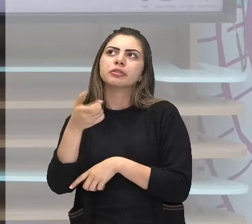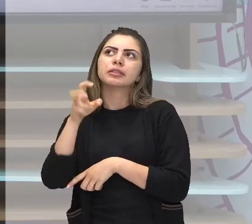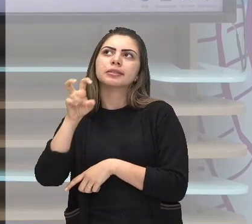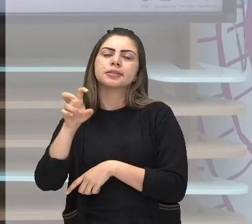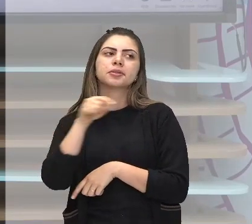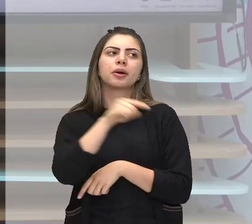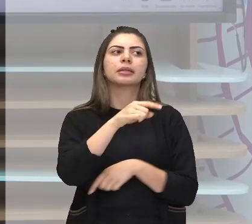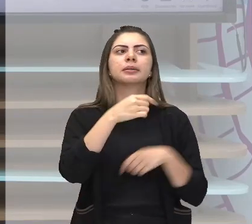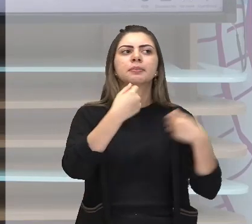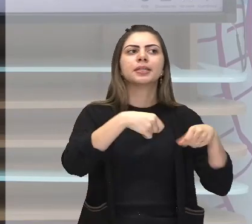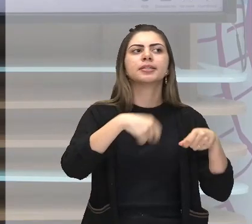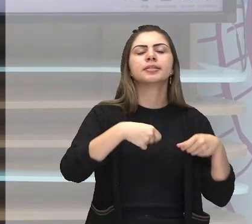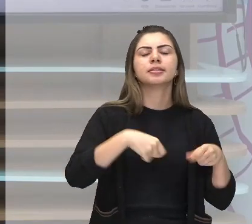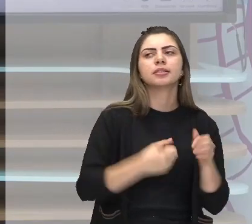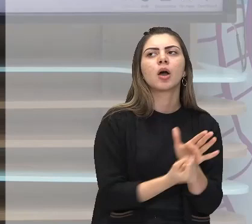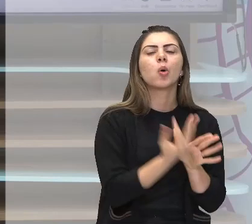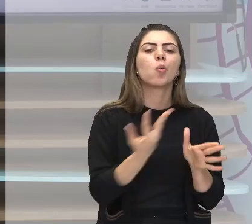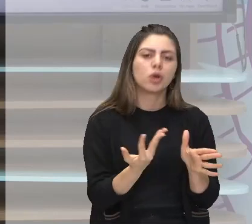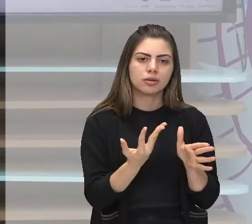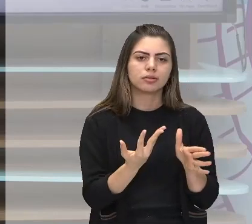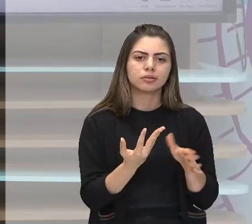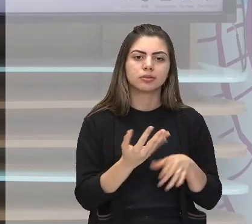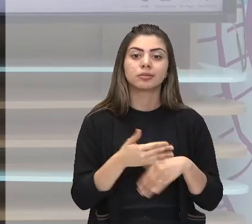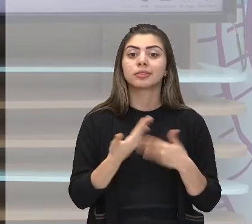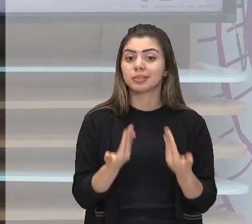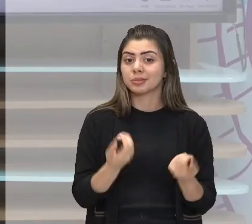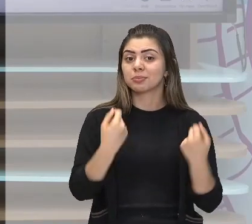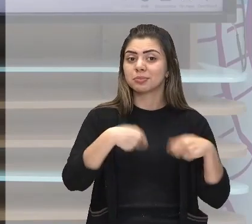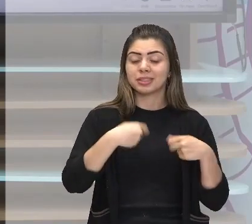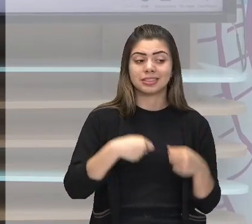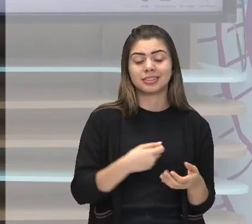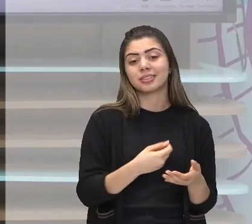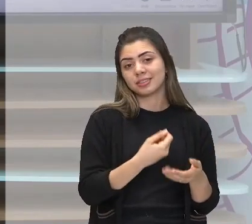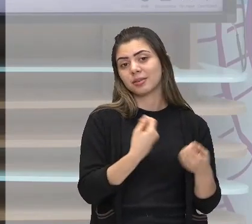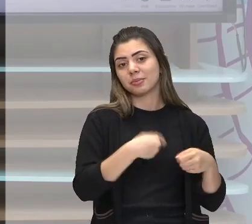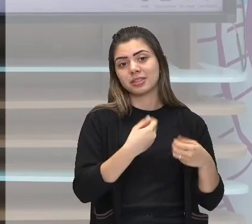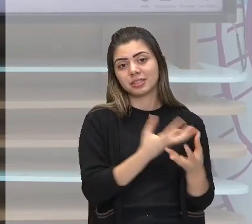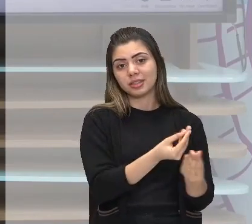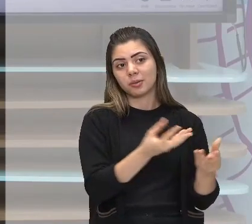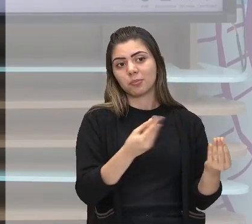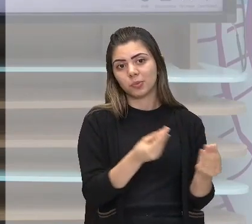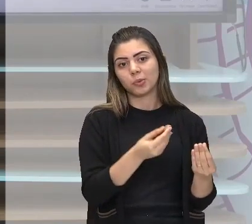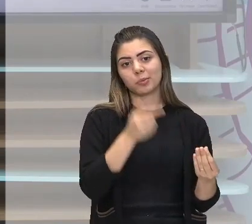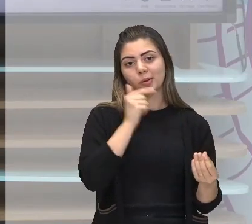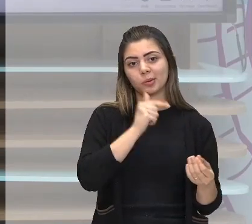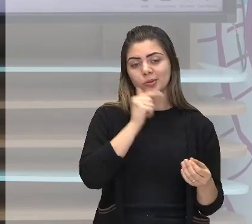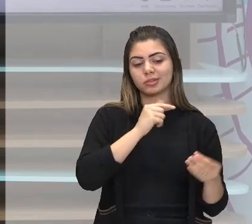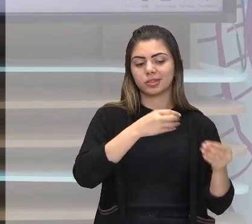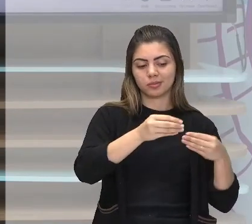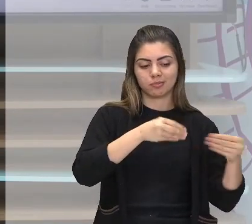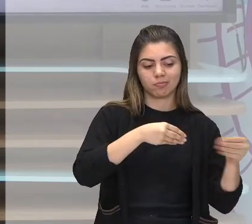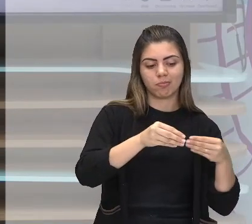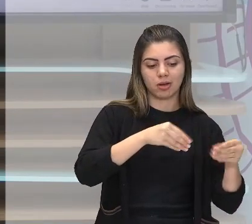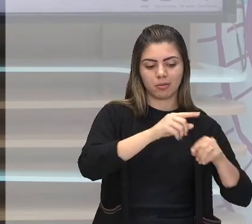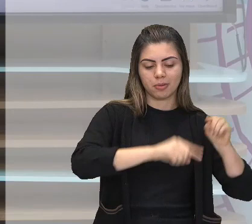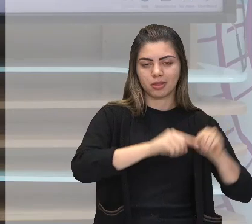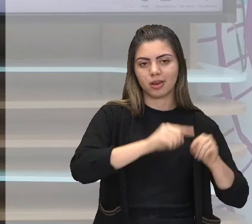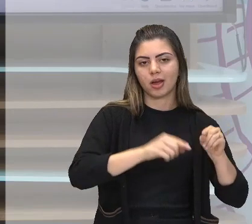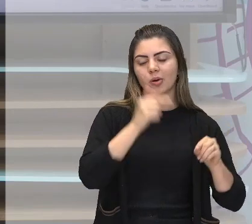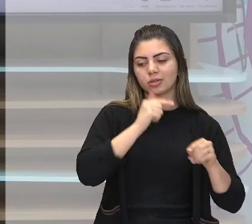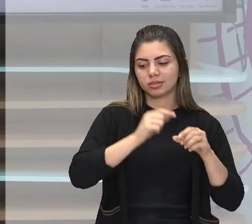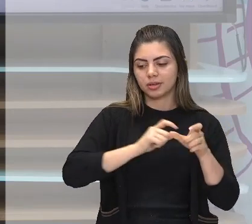análise. É claro que você vai precisar de muito mais peças de plástico para produzir